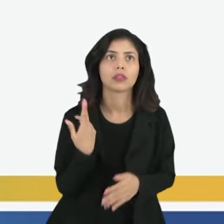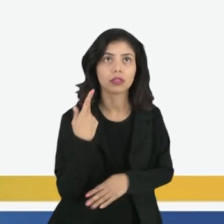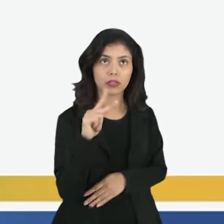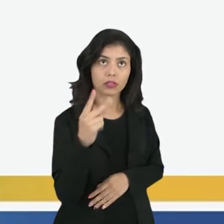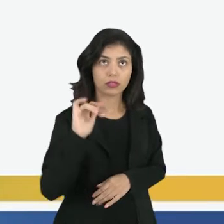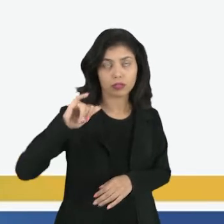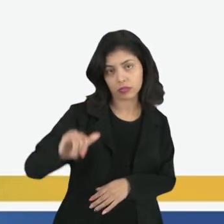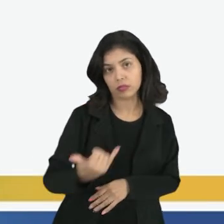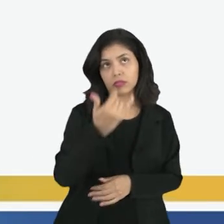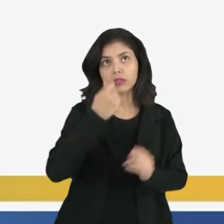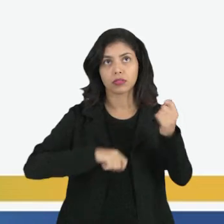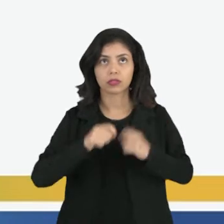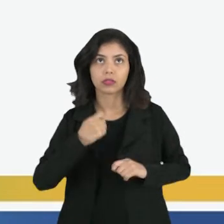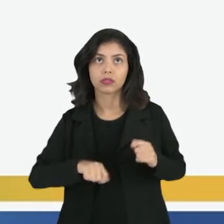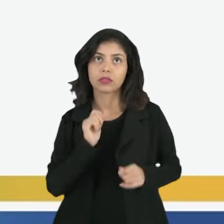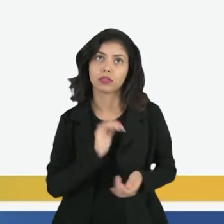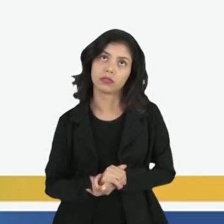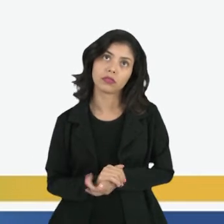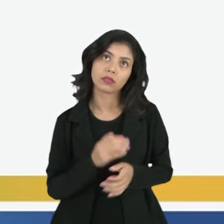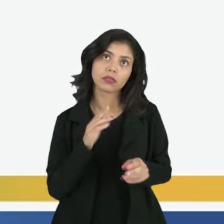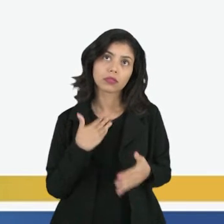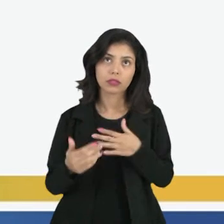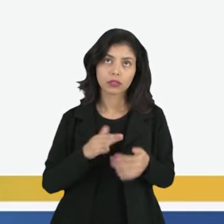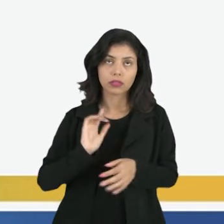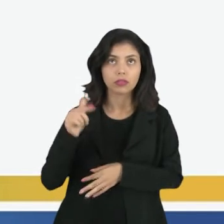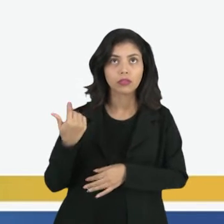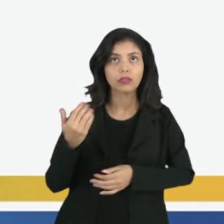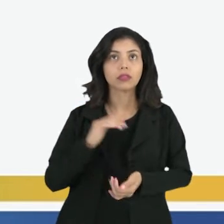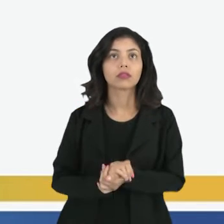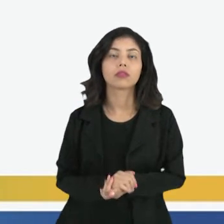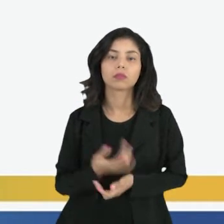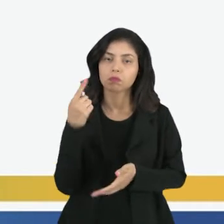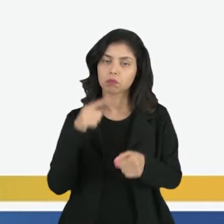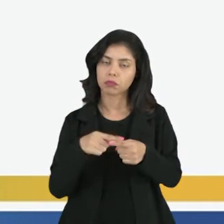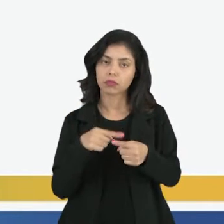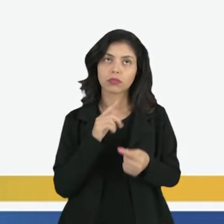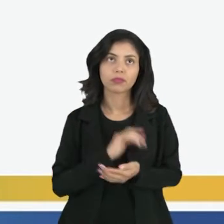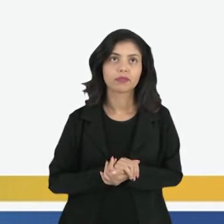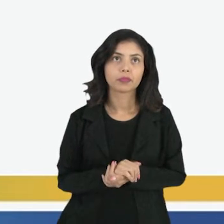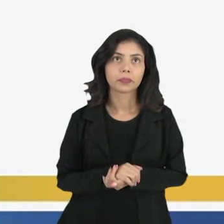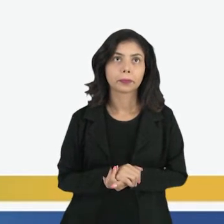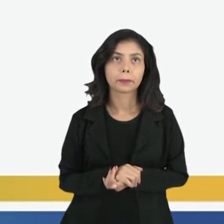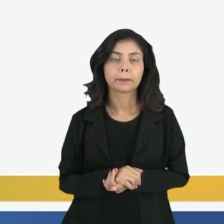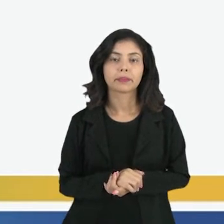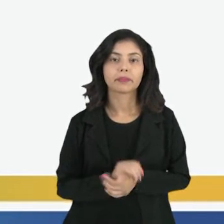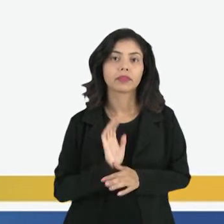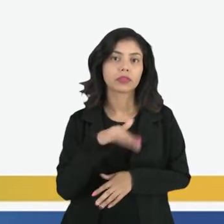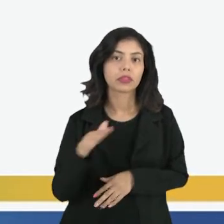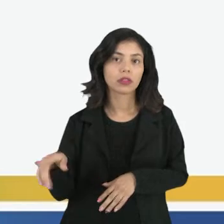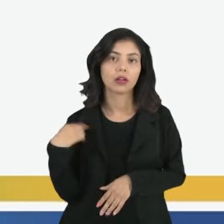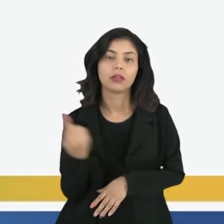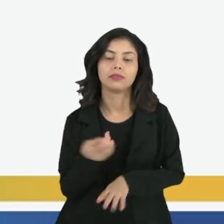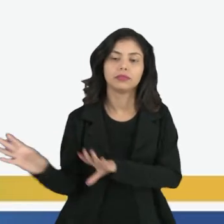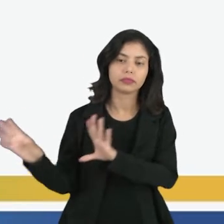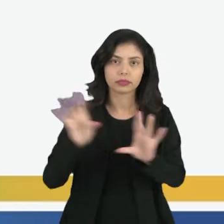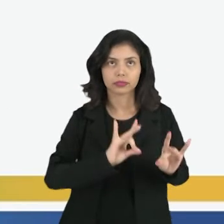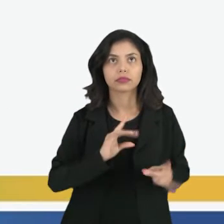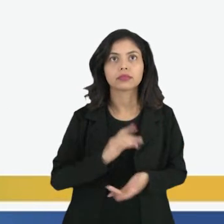haja projetos que, digamos assim, possam estar contribuindo na não poluição do nosso ar e